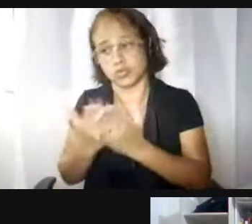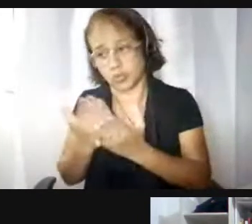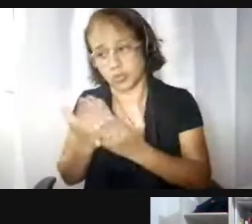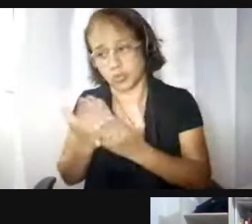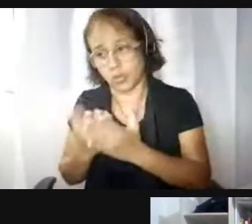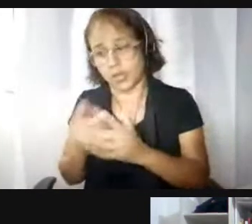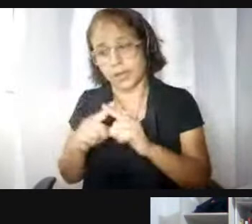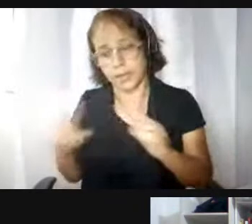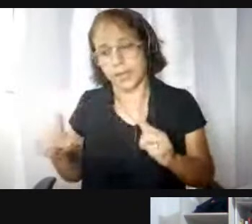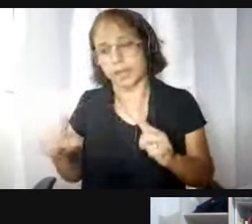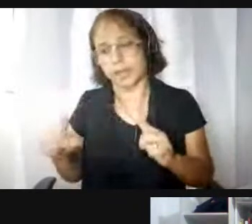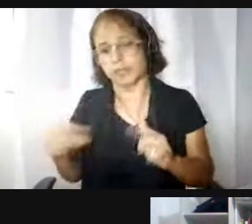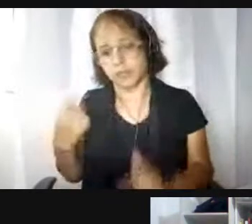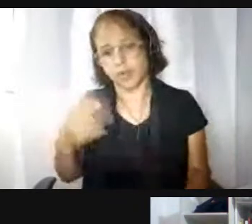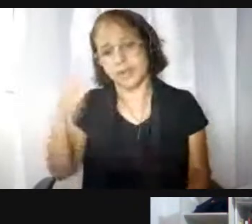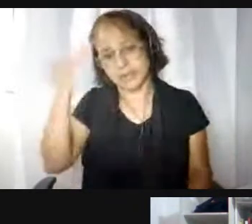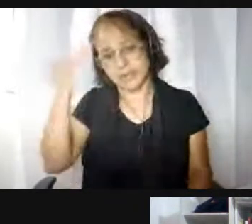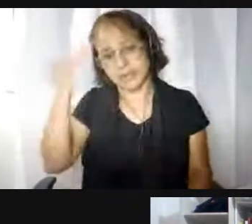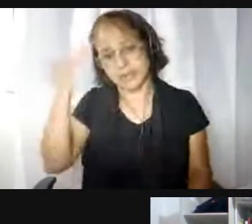do trabalho